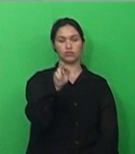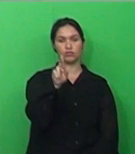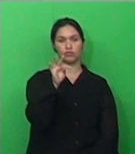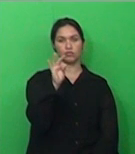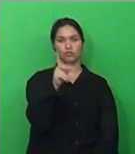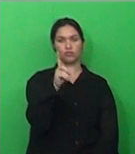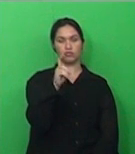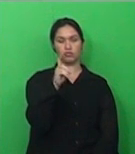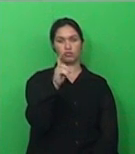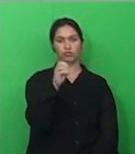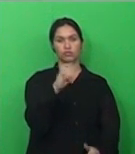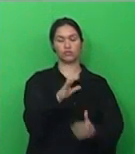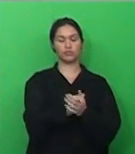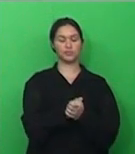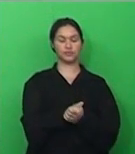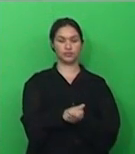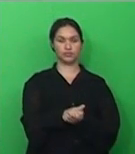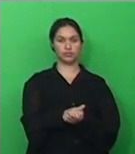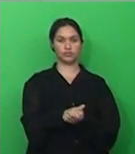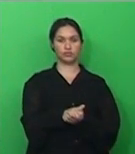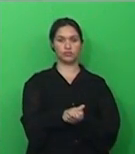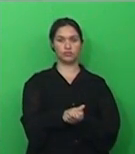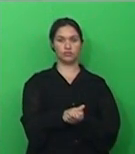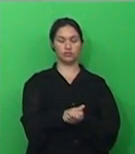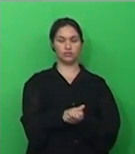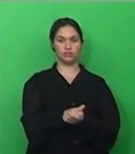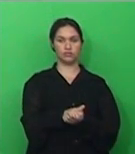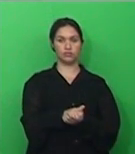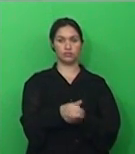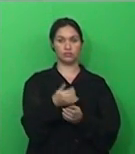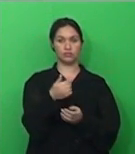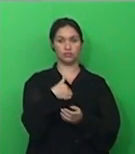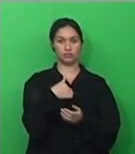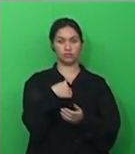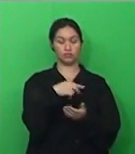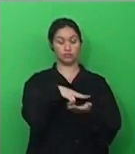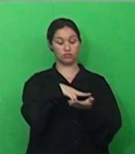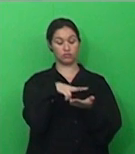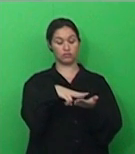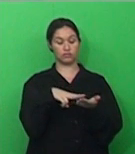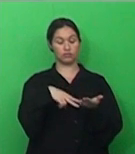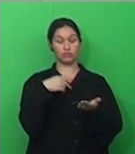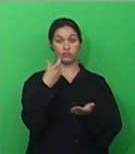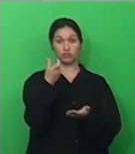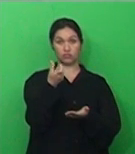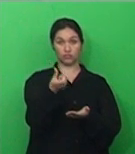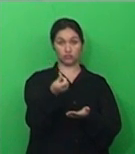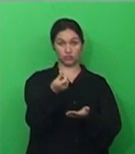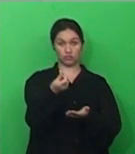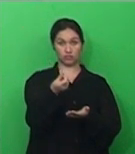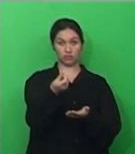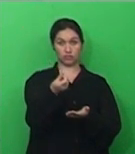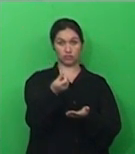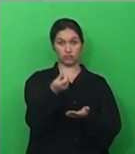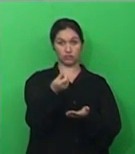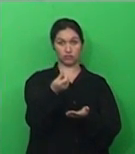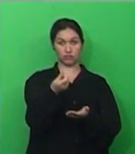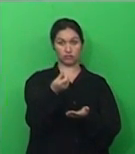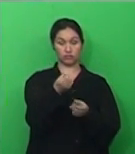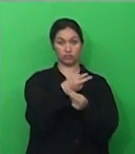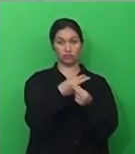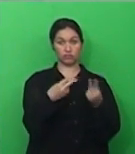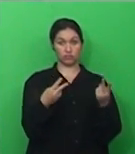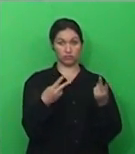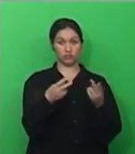já fiz duas vezes a leitura dos 6 pontos que a Escola Sem Partido defende, dos deveres do professor, ou melhor, do direito